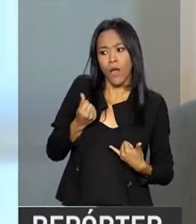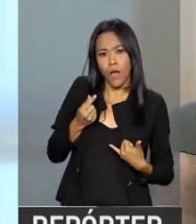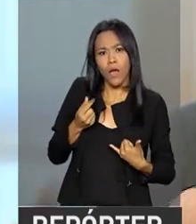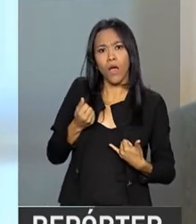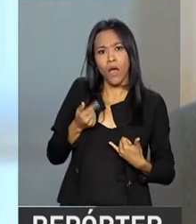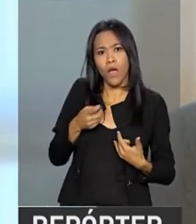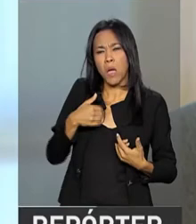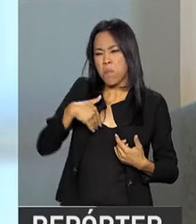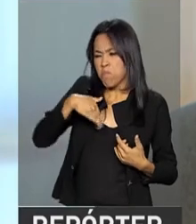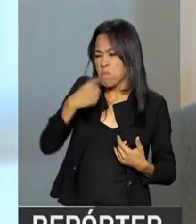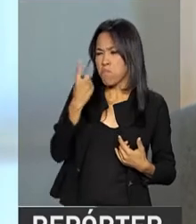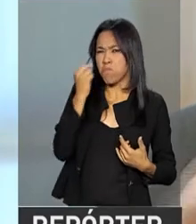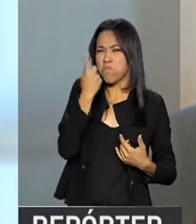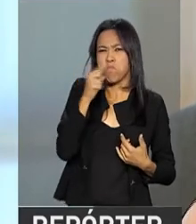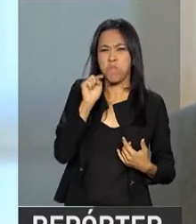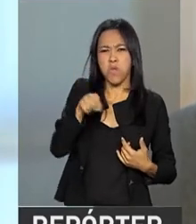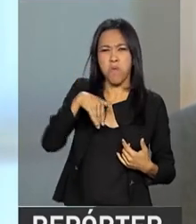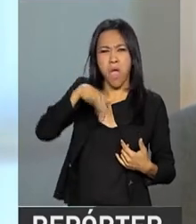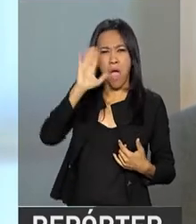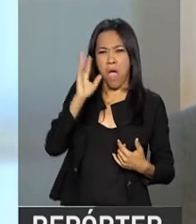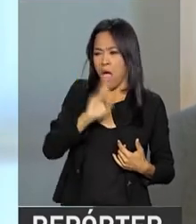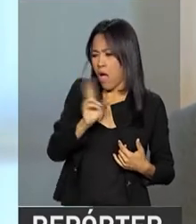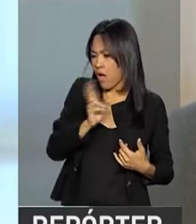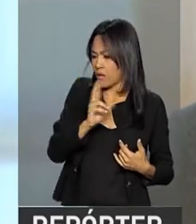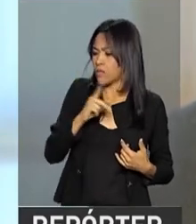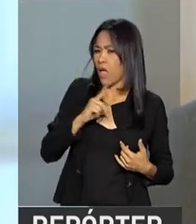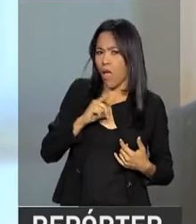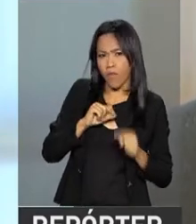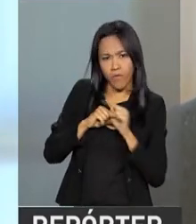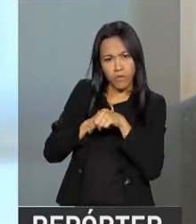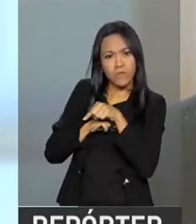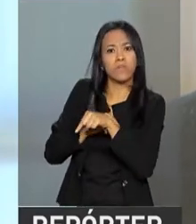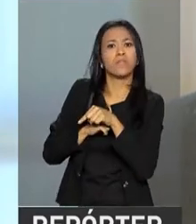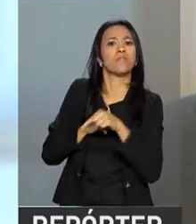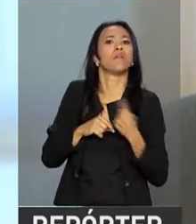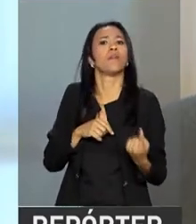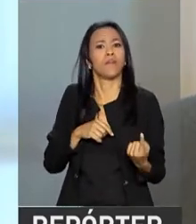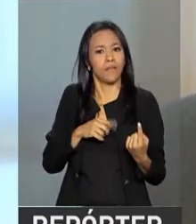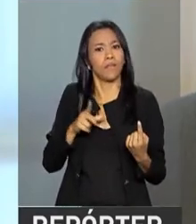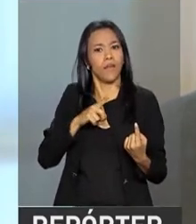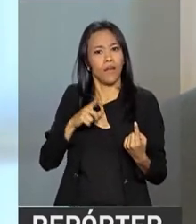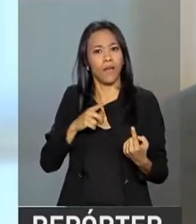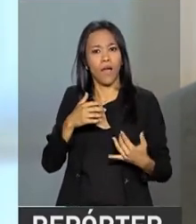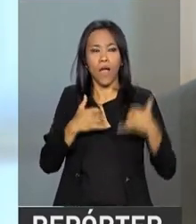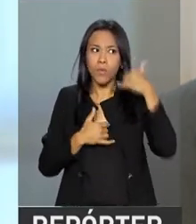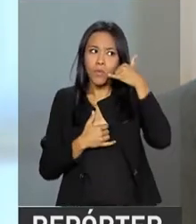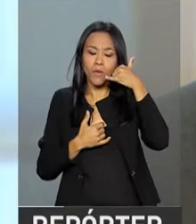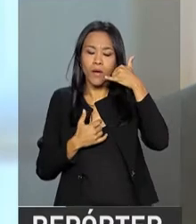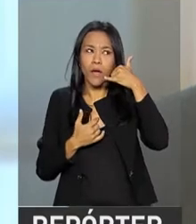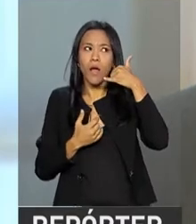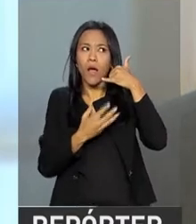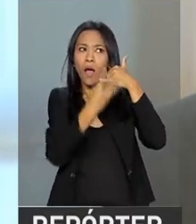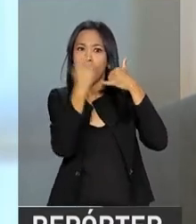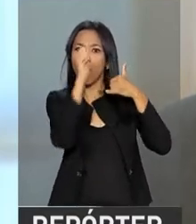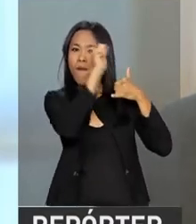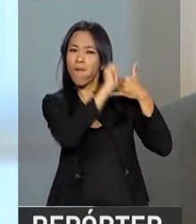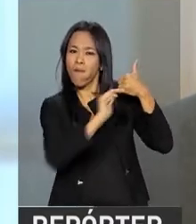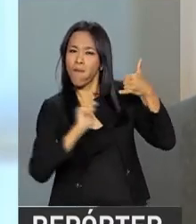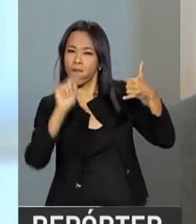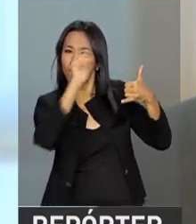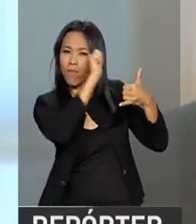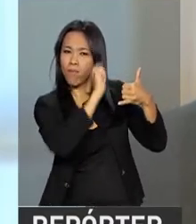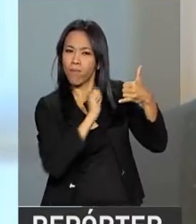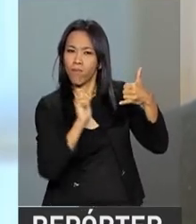não sei quantos mil reais não sei quantas dezenas de milhares de reais disponíveis ali pra você e além disso